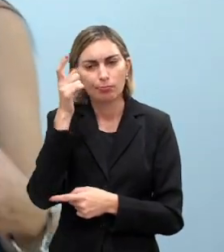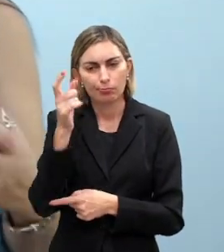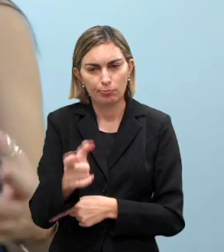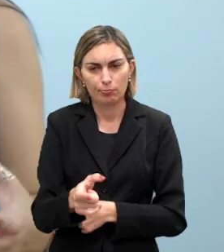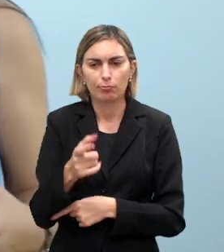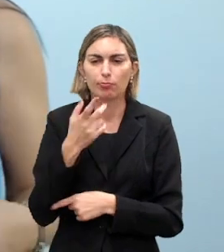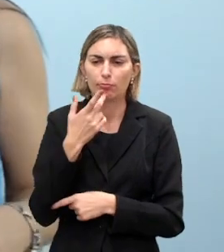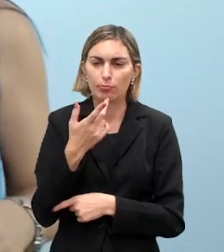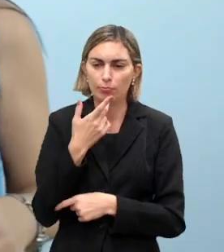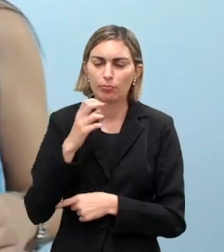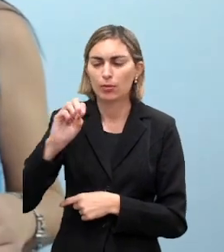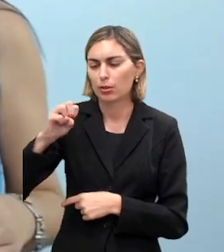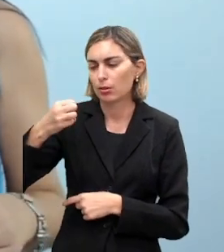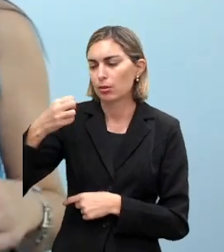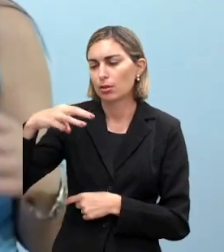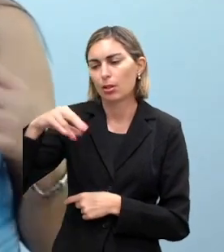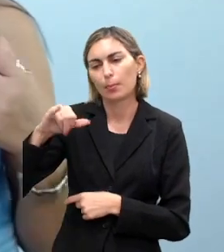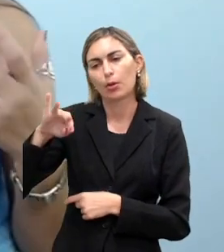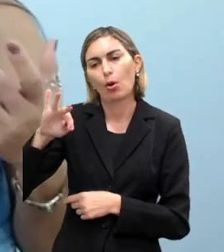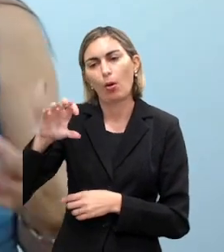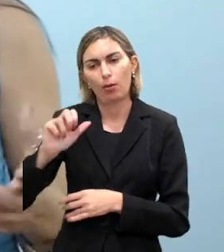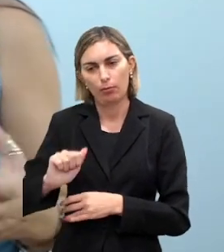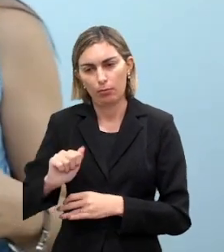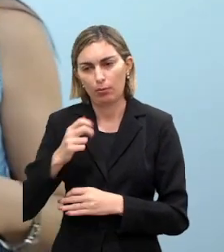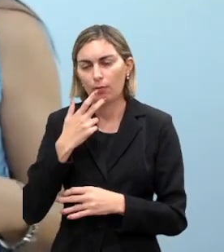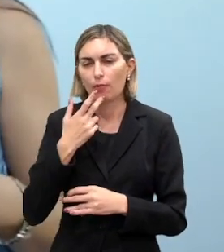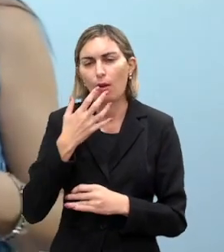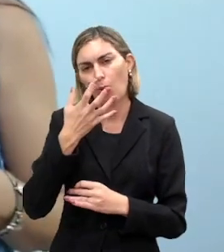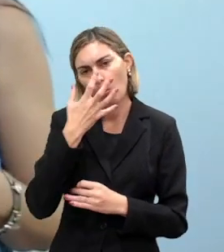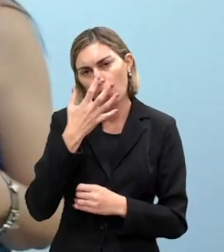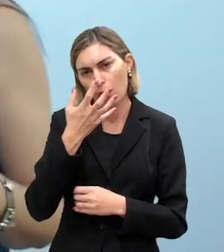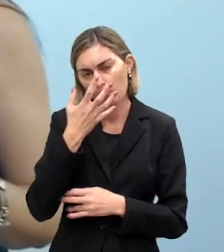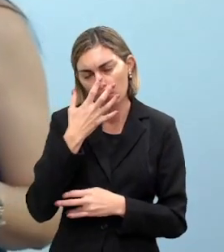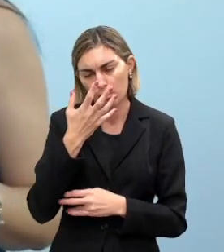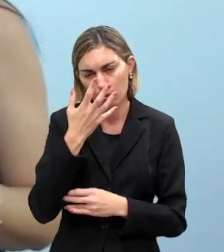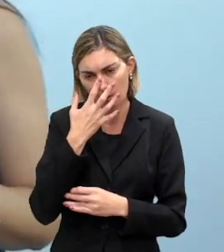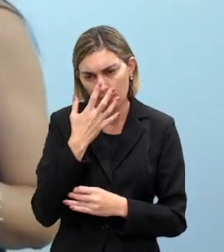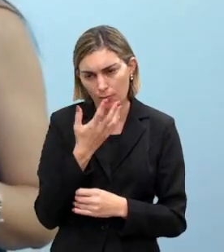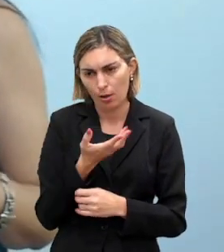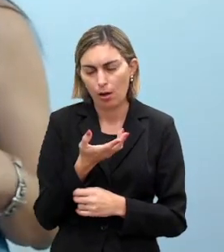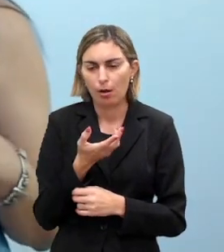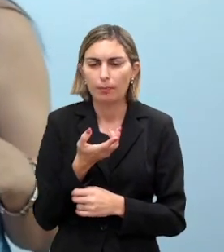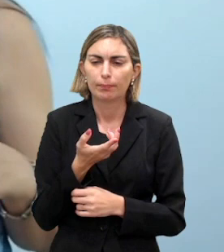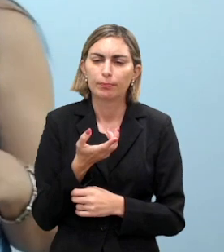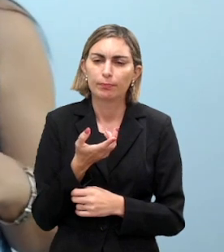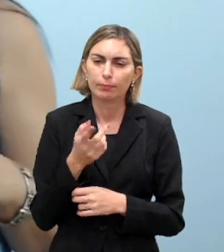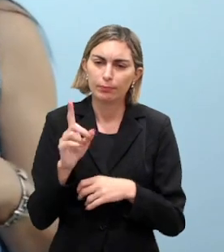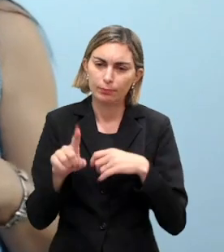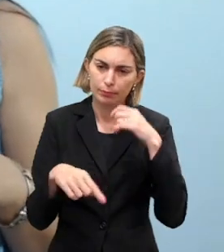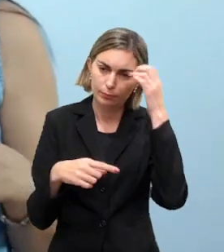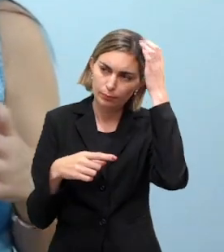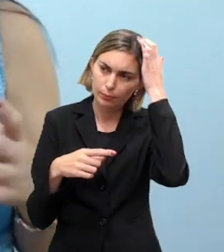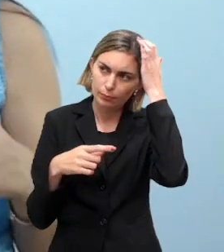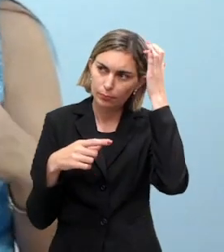de semiótica, não é? Para observar, não é?